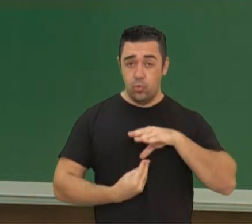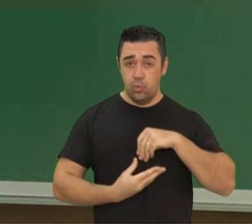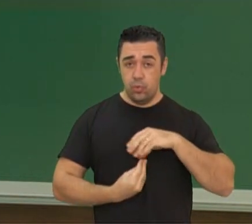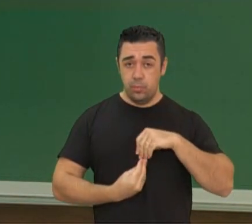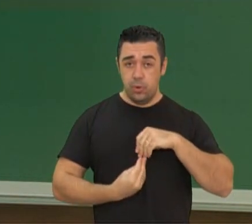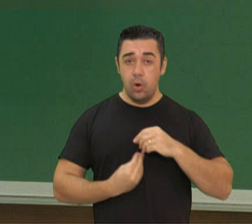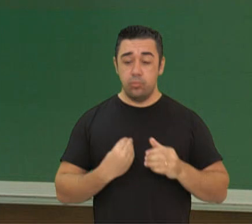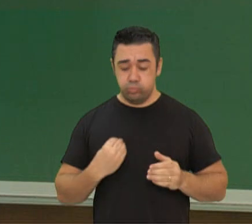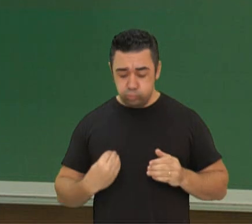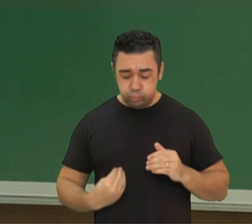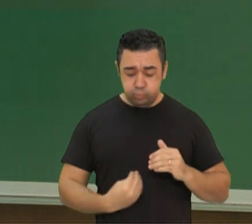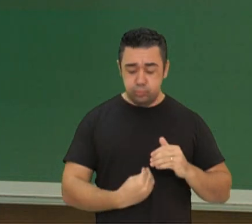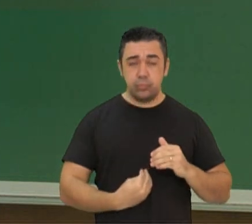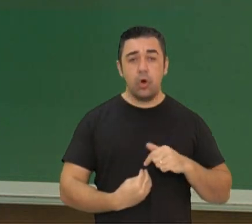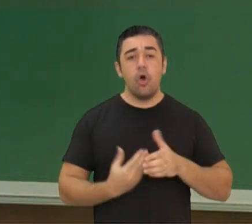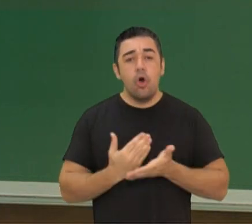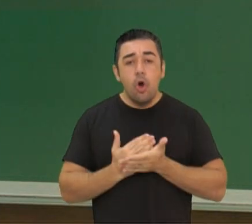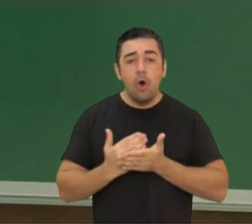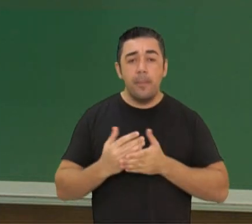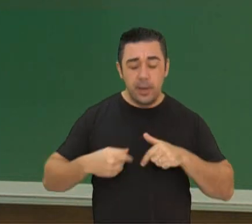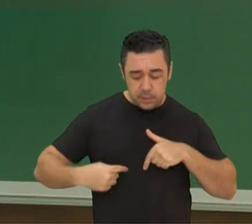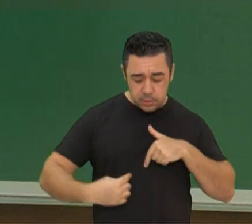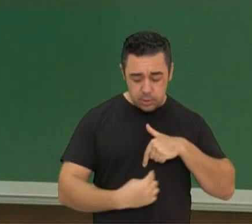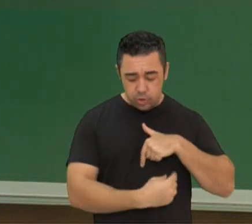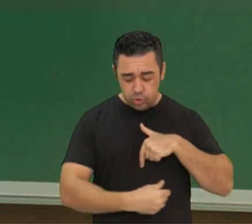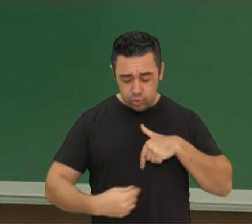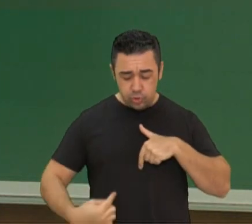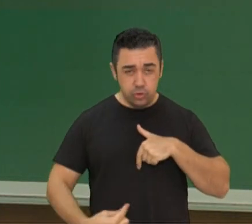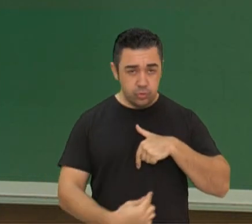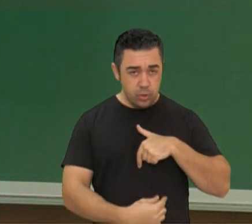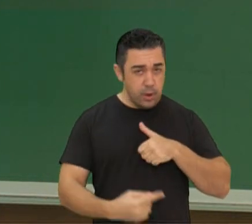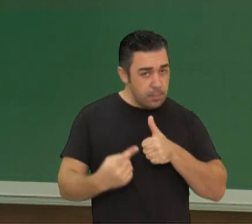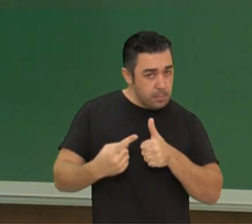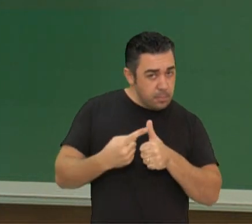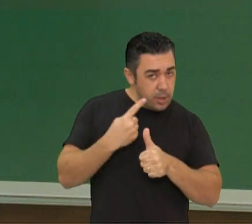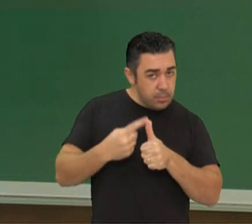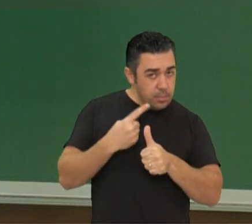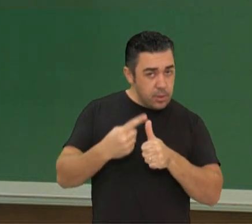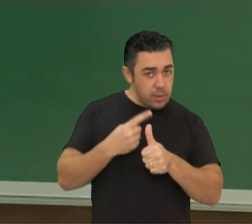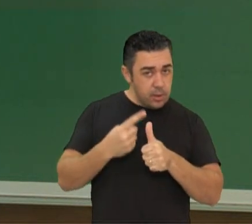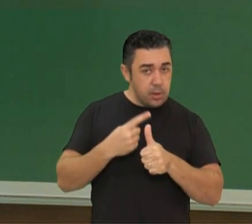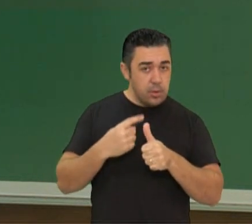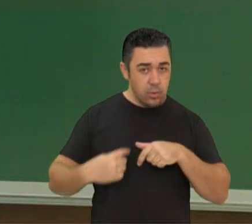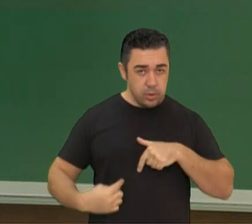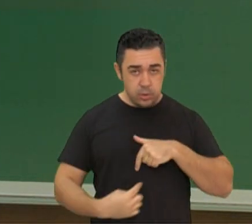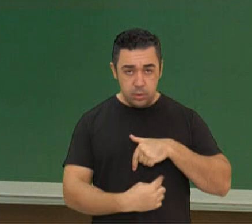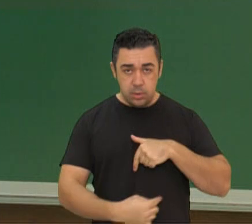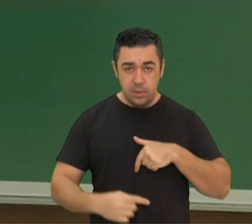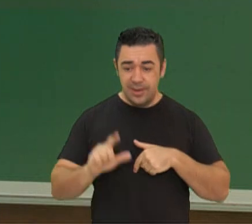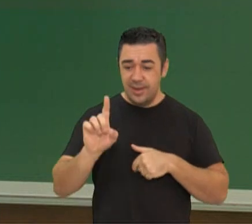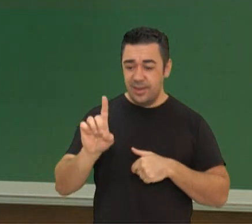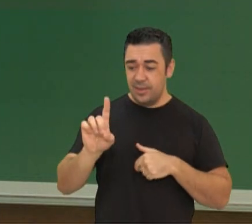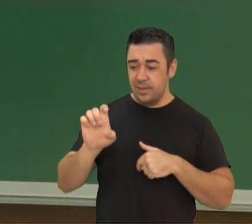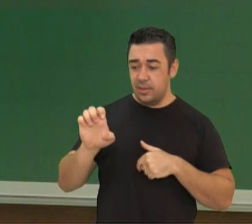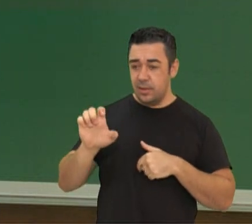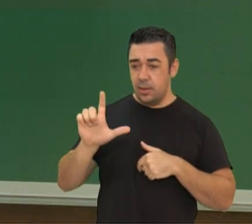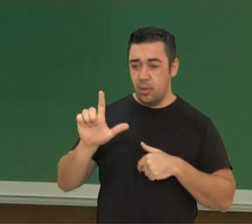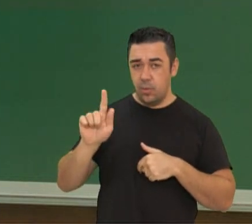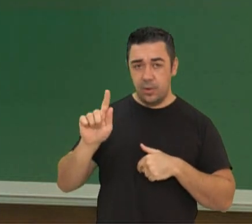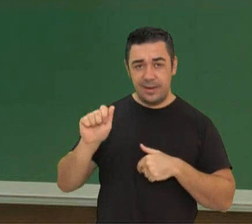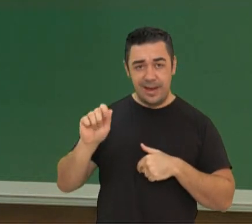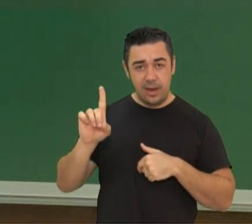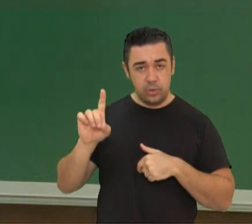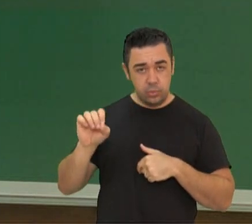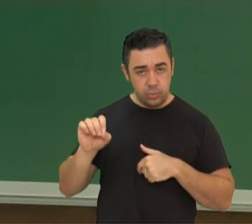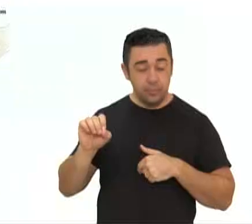no intestino delgado, tá? A primeira porção ali do intestino delgado é chamado duodeno.